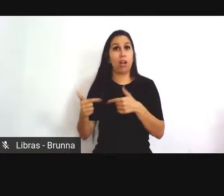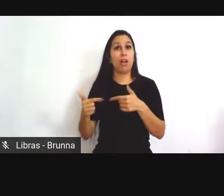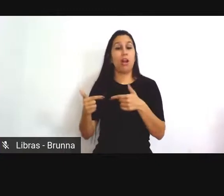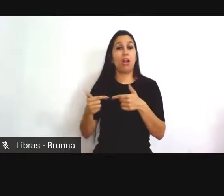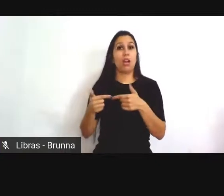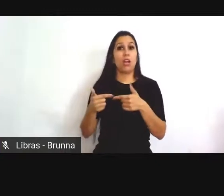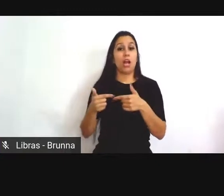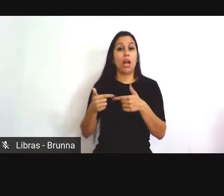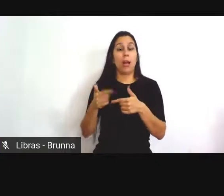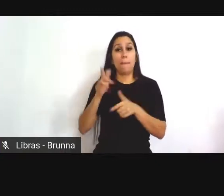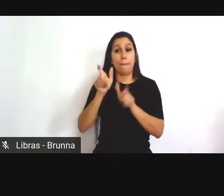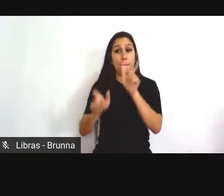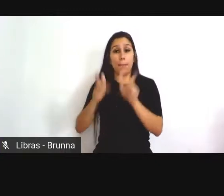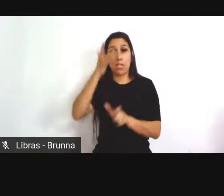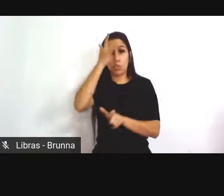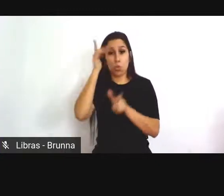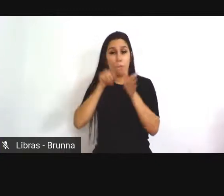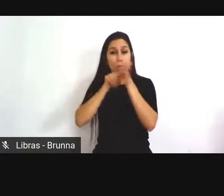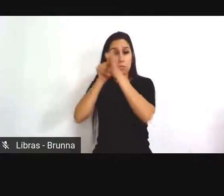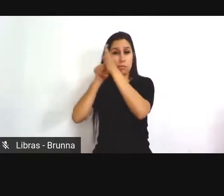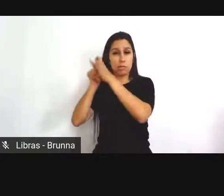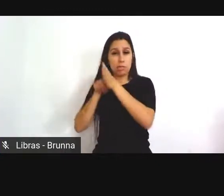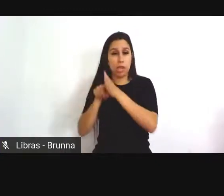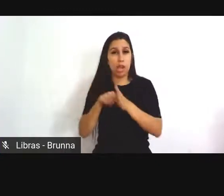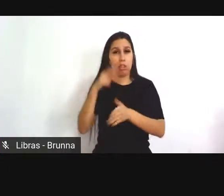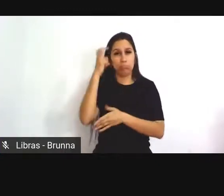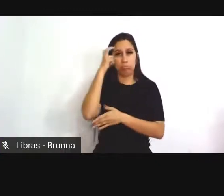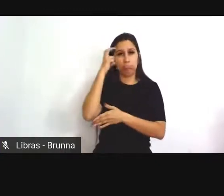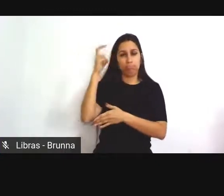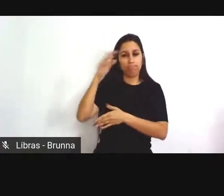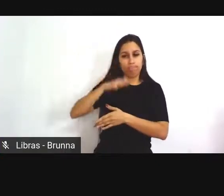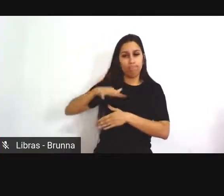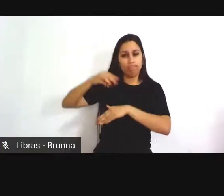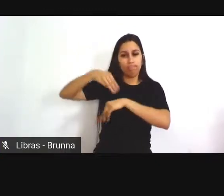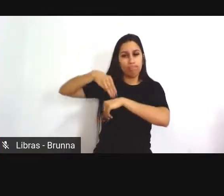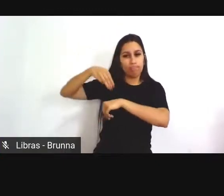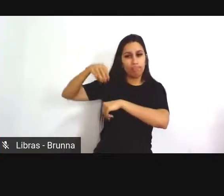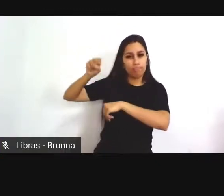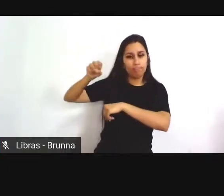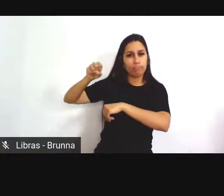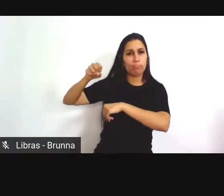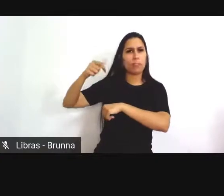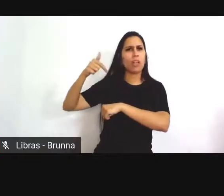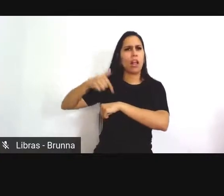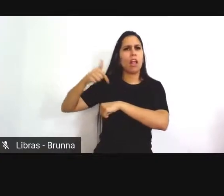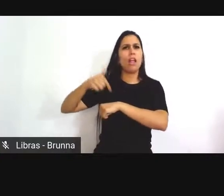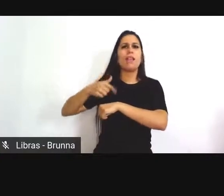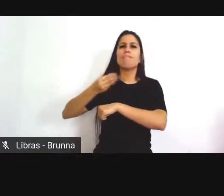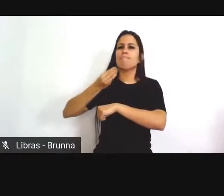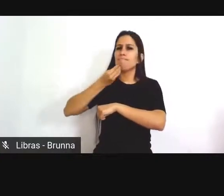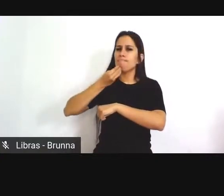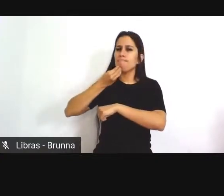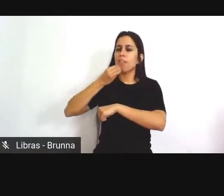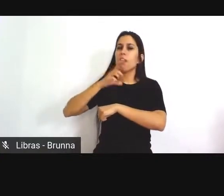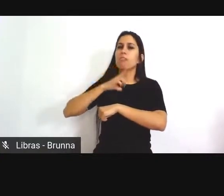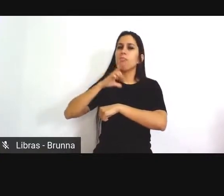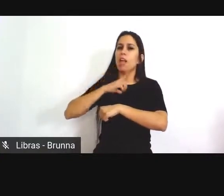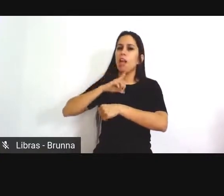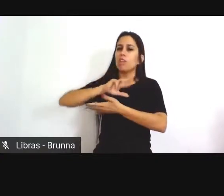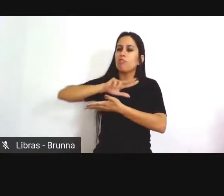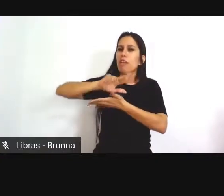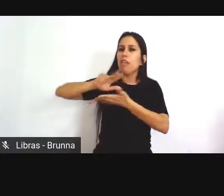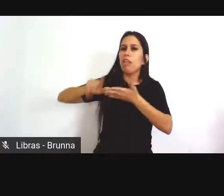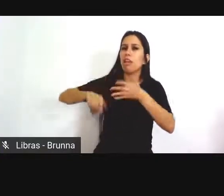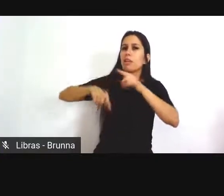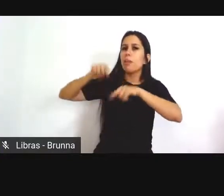intelectual de pesquisa que você faz no mestrado, ele te permite gerar vários subprodutos, né? Vários trabalhos